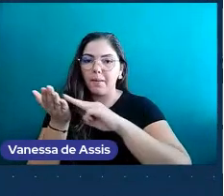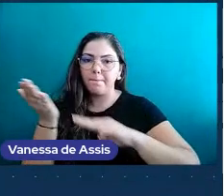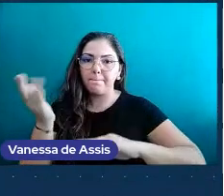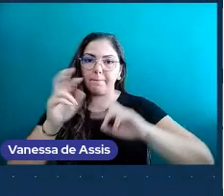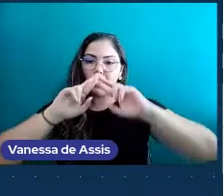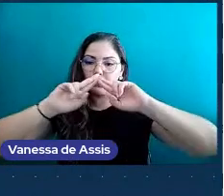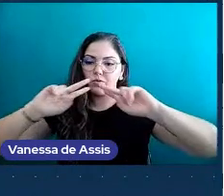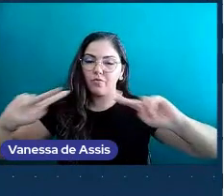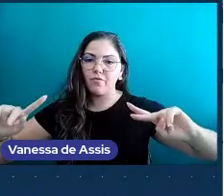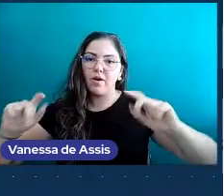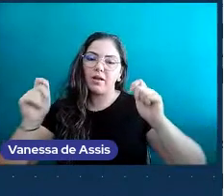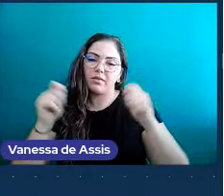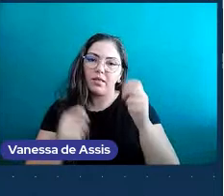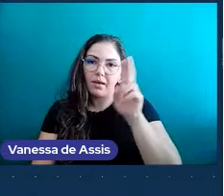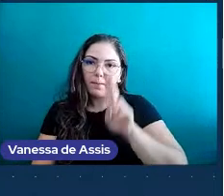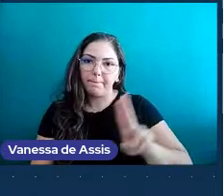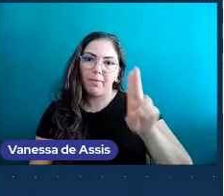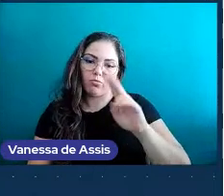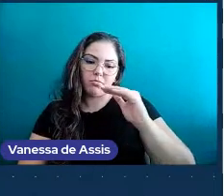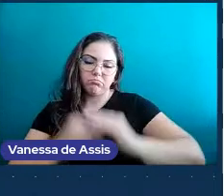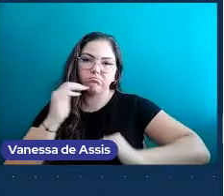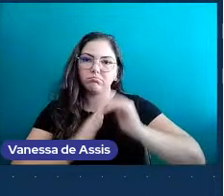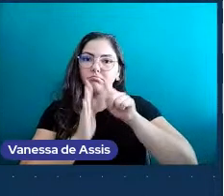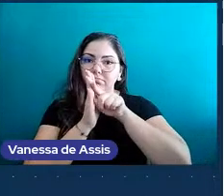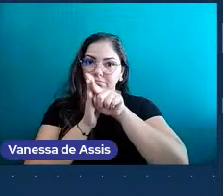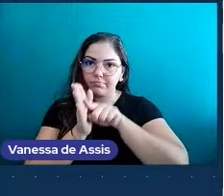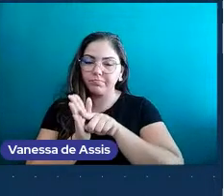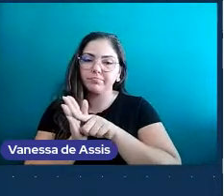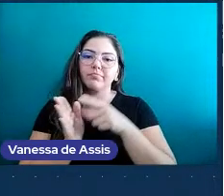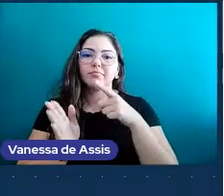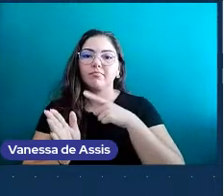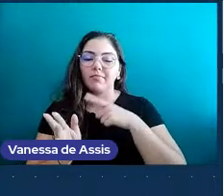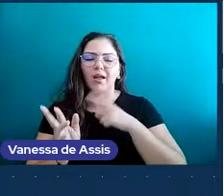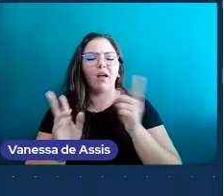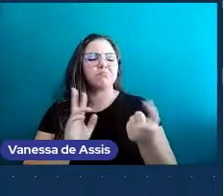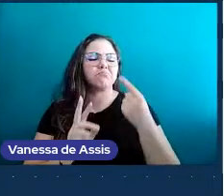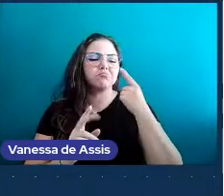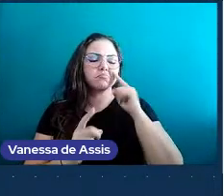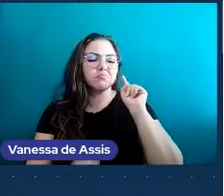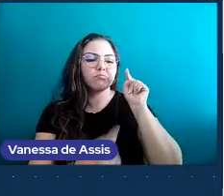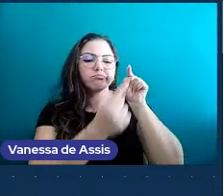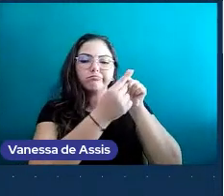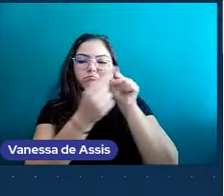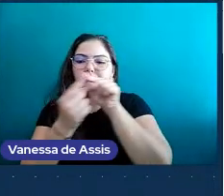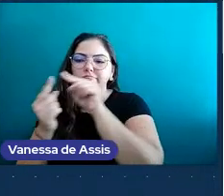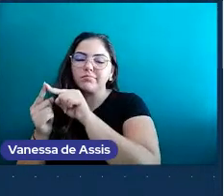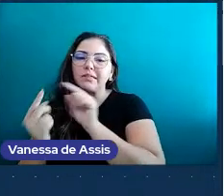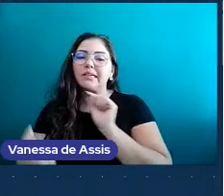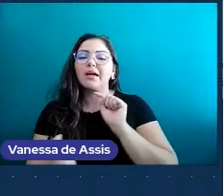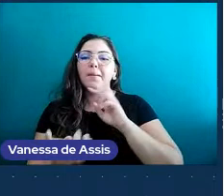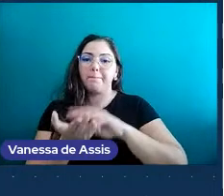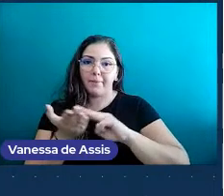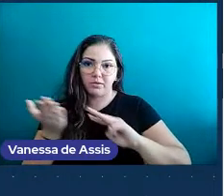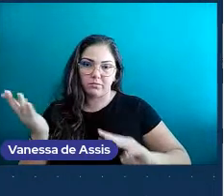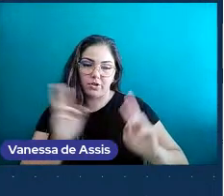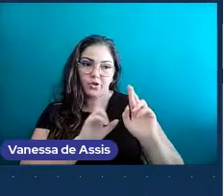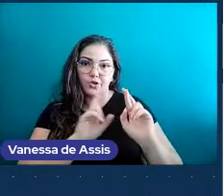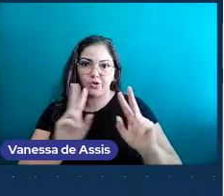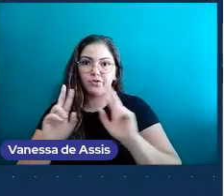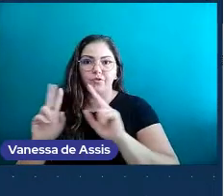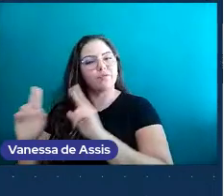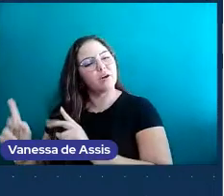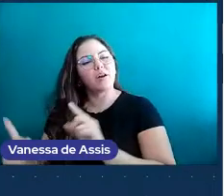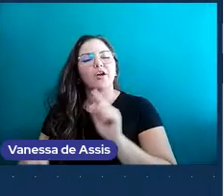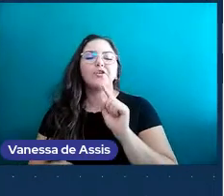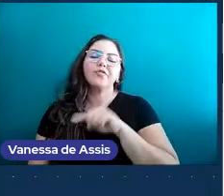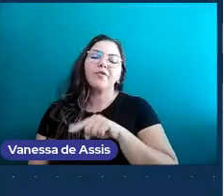a serem empregados pelos pesquisadores. Ainda há diferentes finalidades em cada abordagem metodológica, sendo que a pesquisa quantitativa